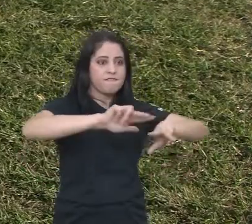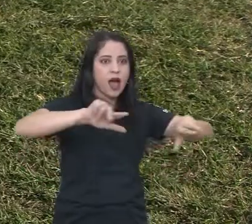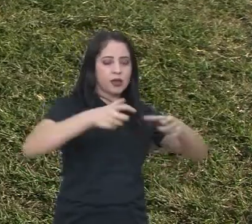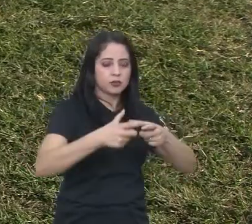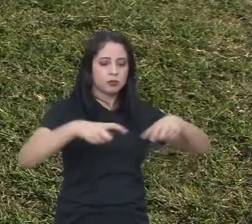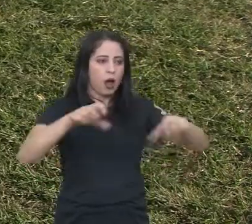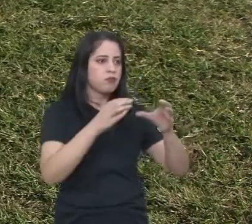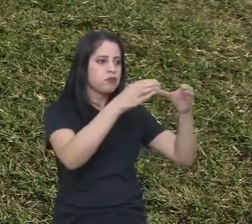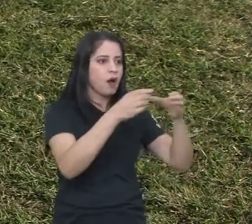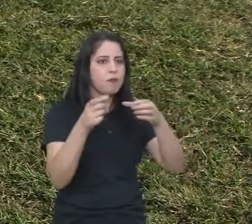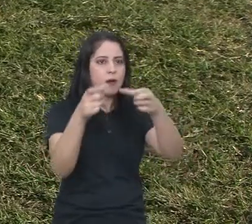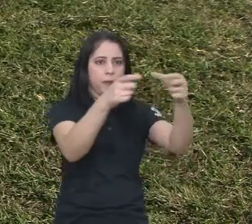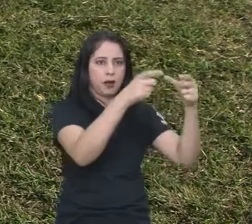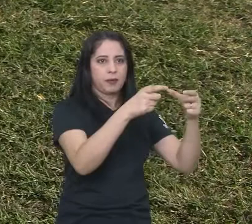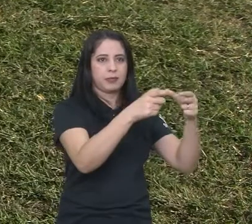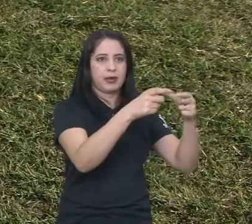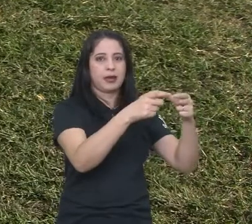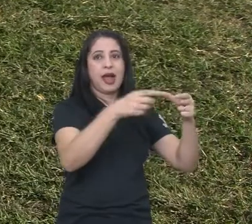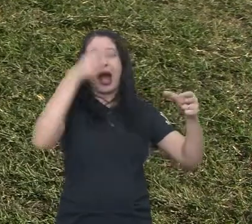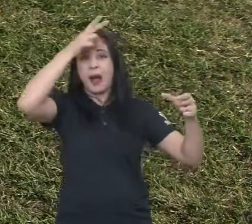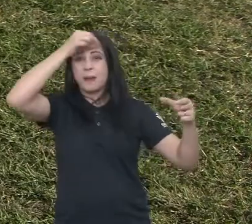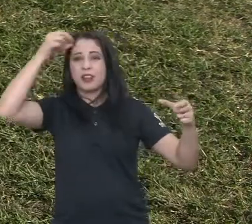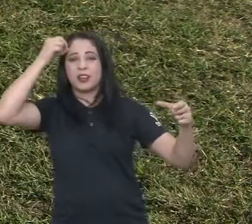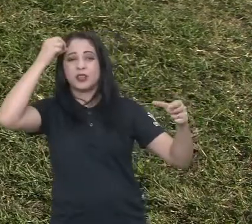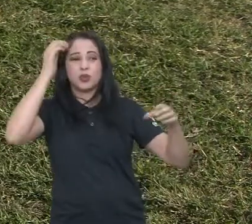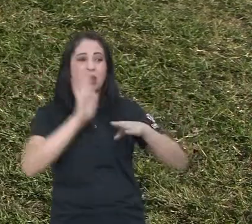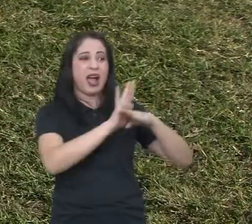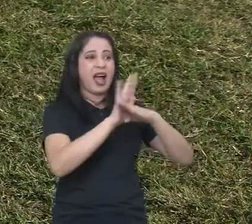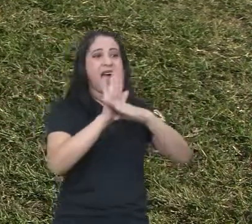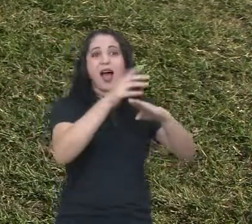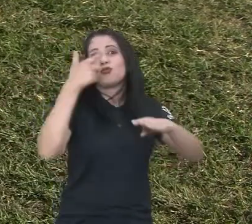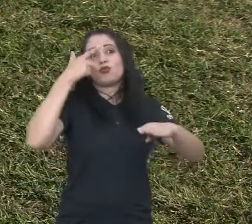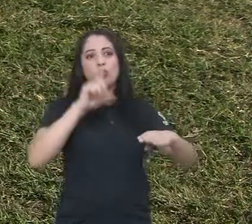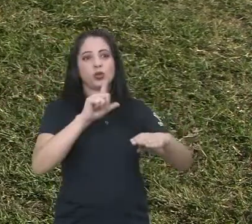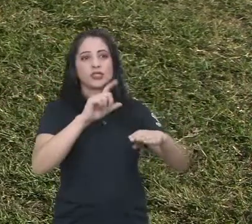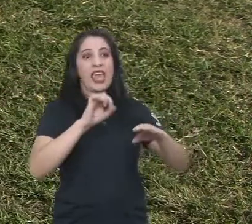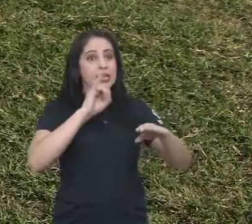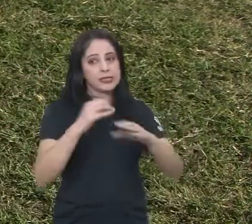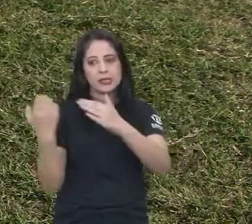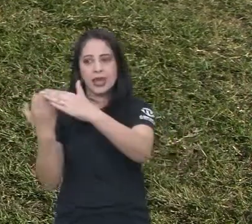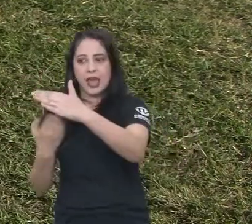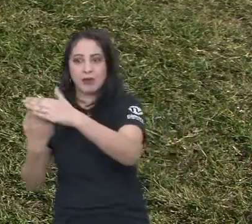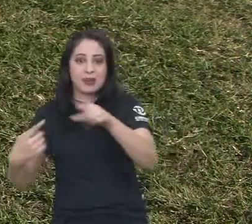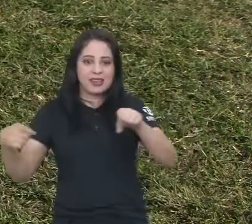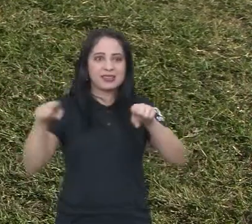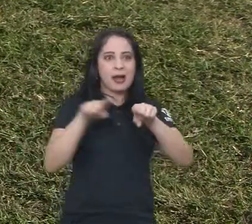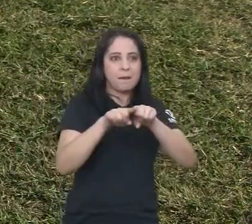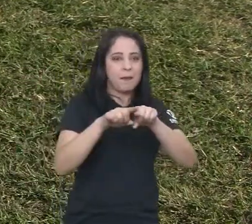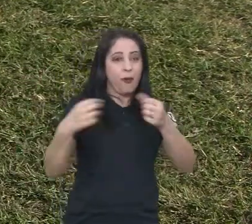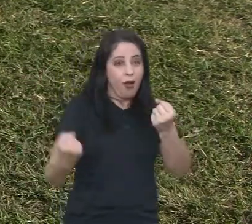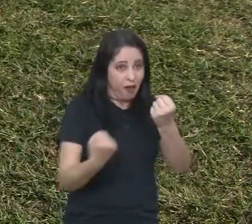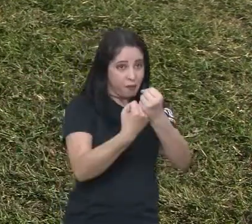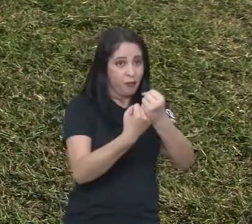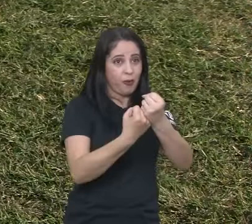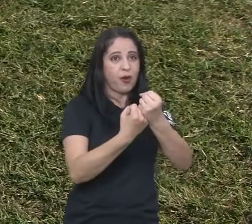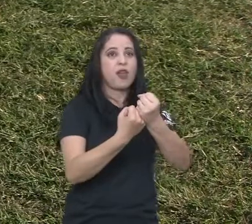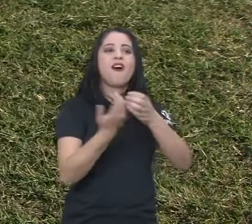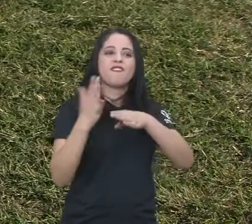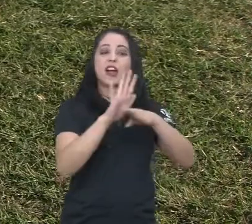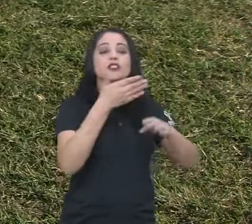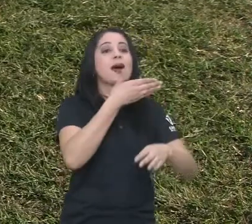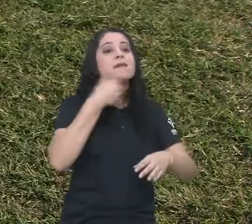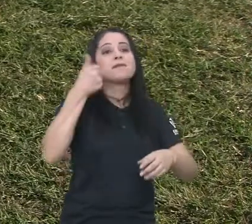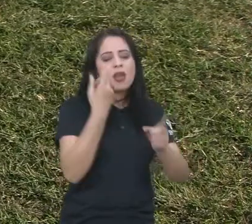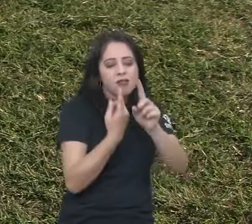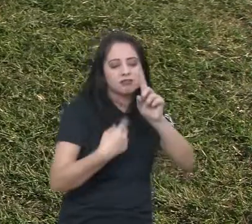prefeitura não consegue atender todo mundo. Se entrar a iniciativa privada, as empresas poderem ajudar, realmente é um projeto que vai ajudar